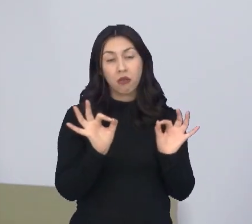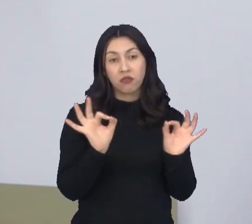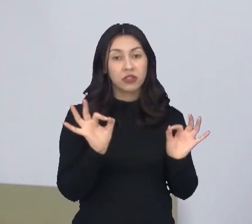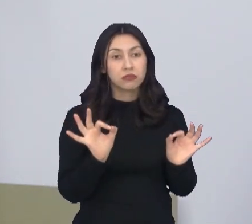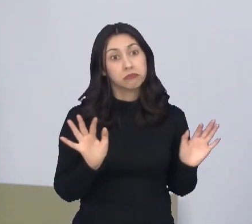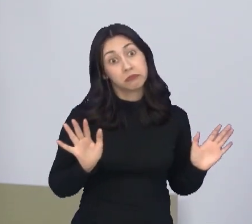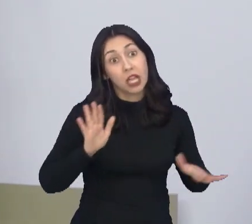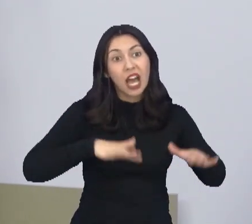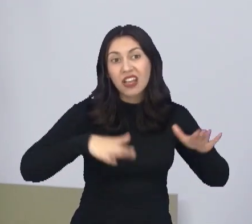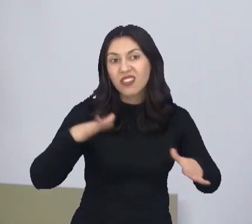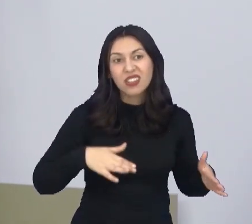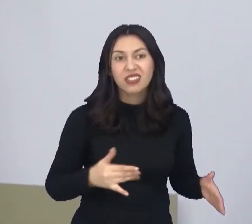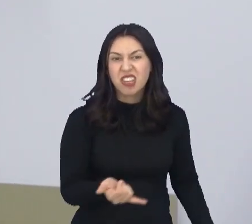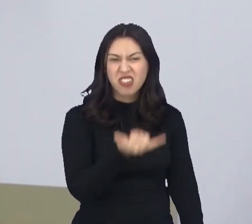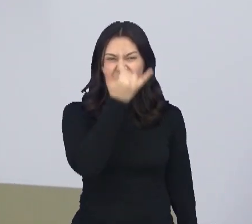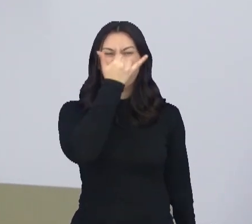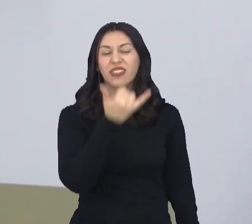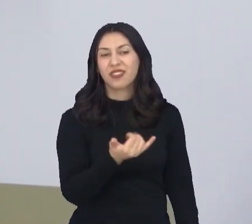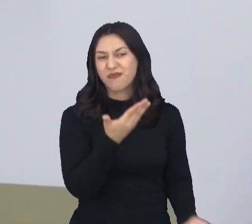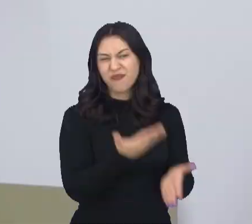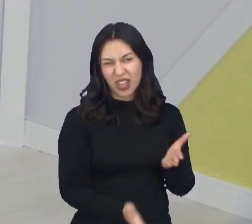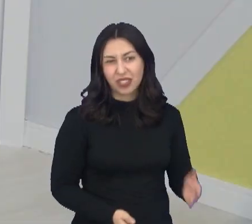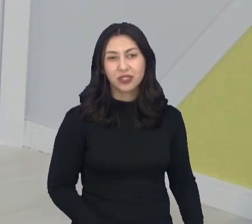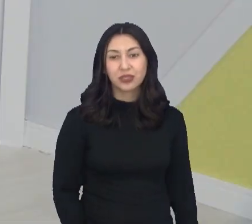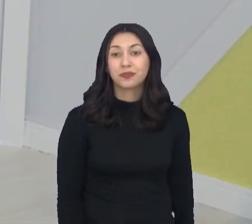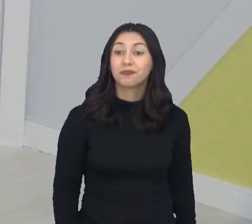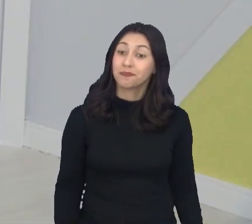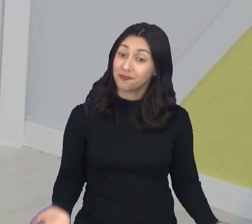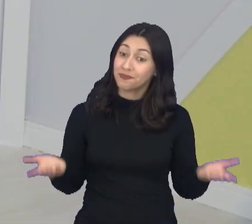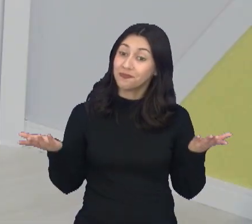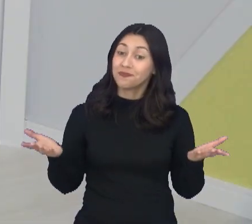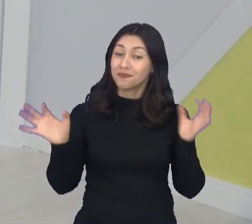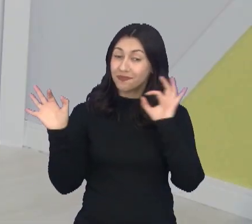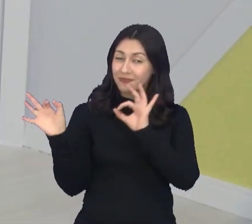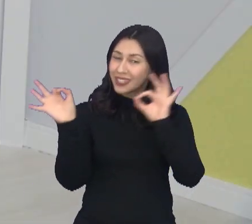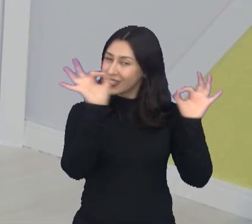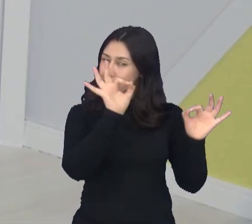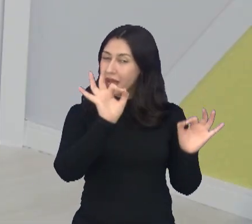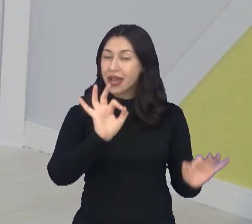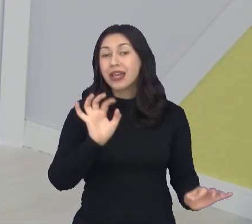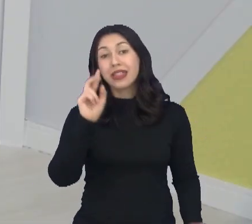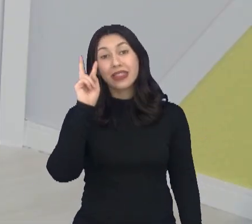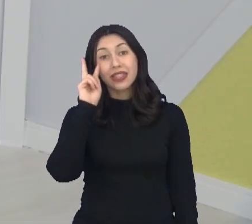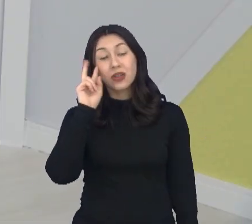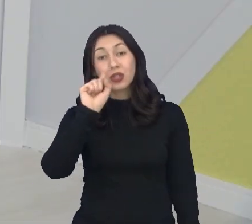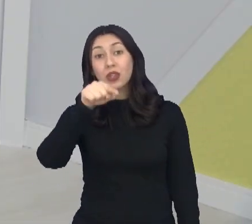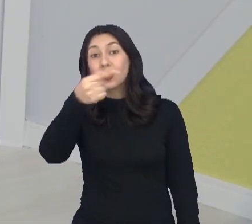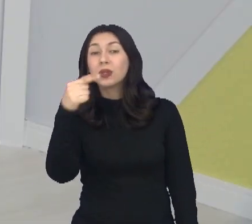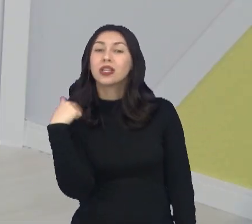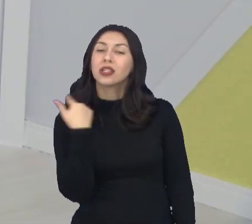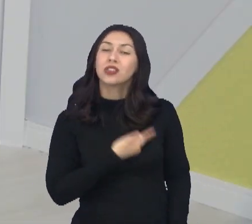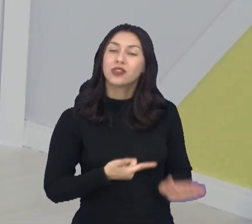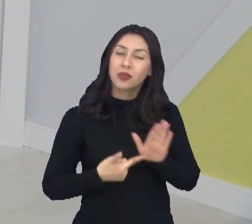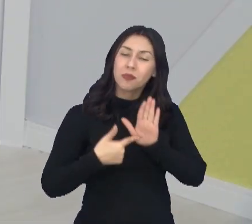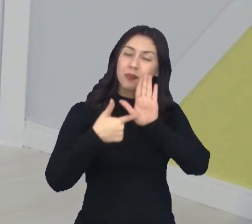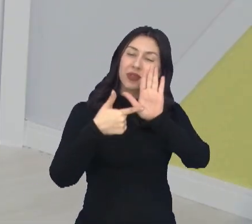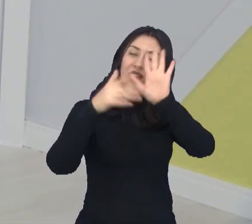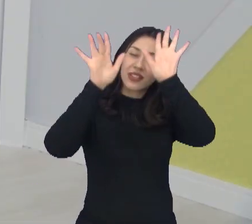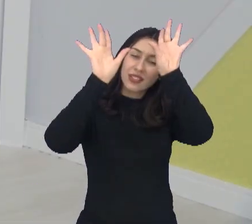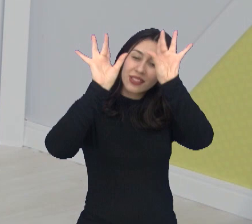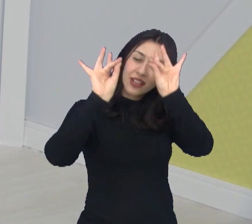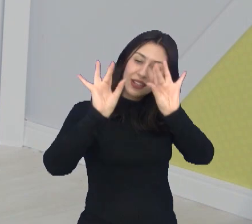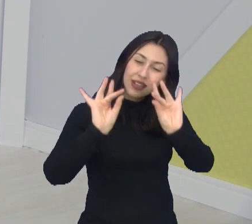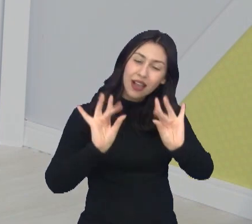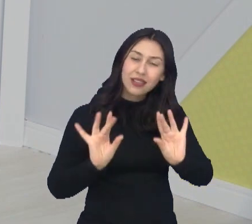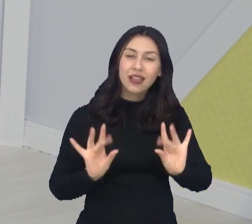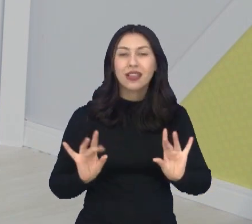numa dessa aí, toma 1-0 em casa para ficar esperto. Pois é, vamos acompanhar. Na próxima segunda-feira, claro, a gente vai trazer todos os detalhes para você